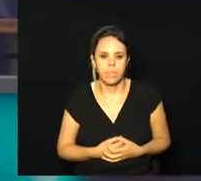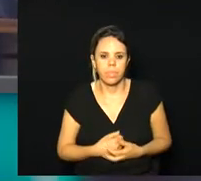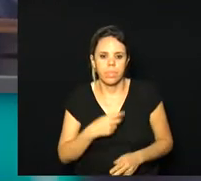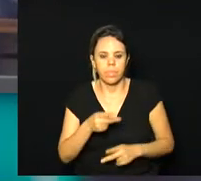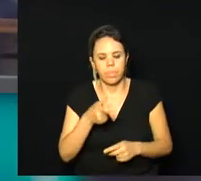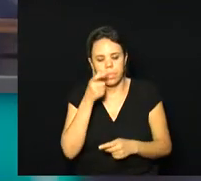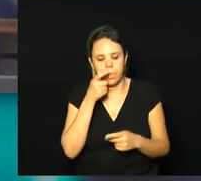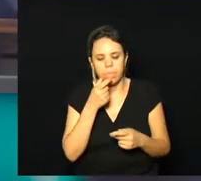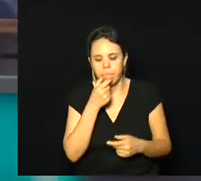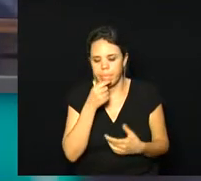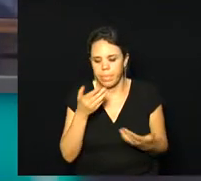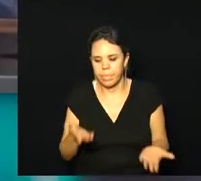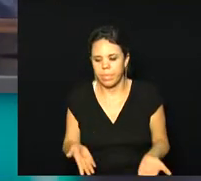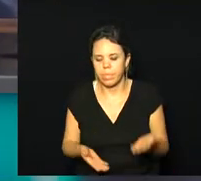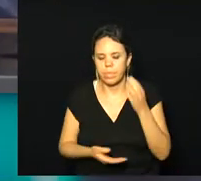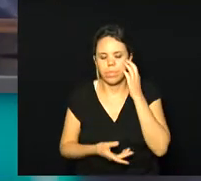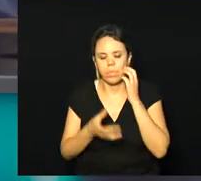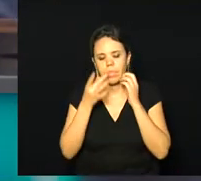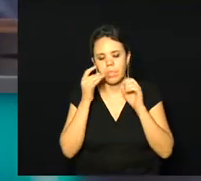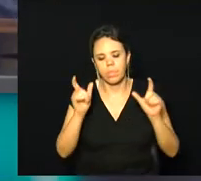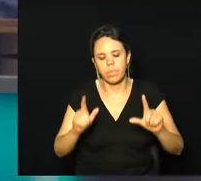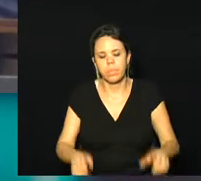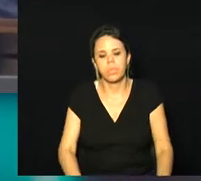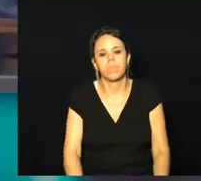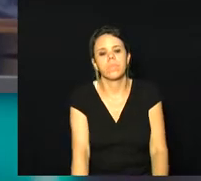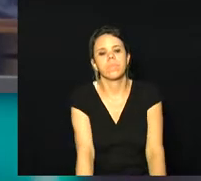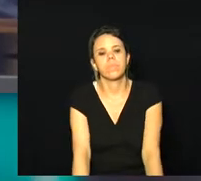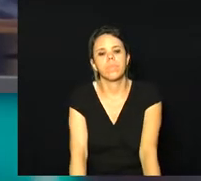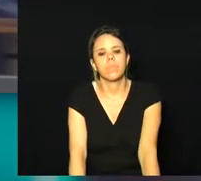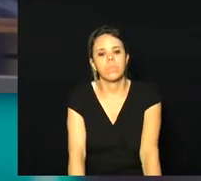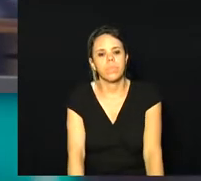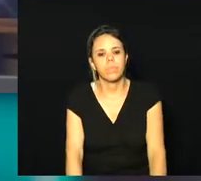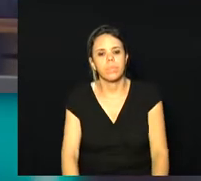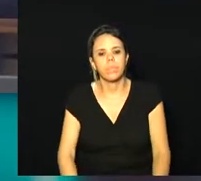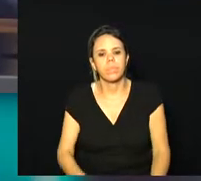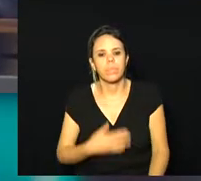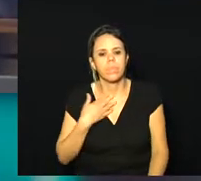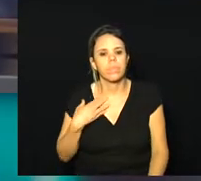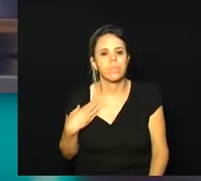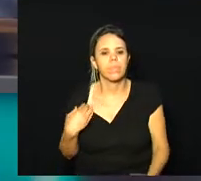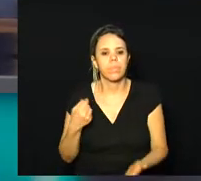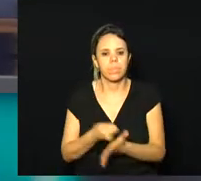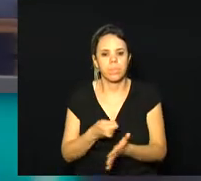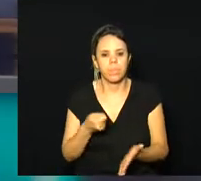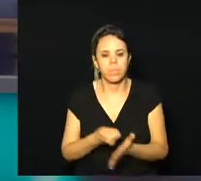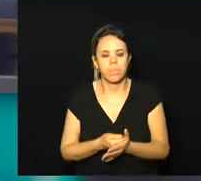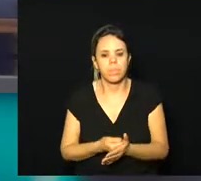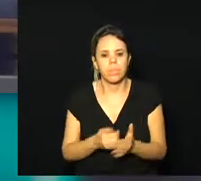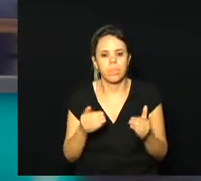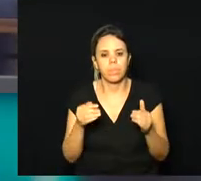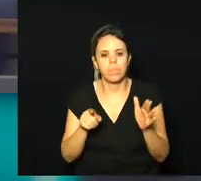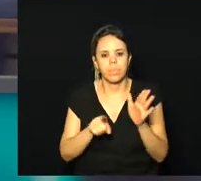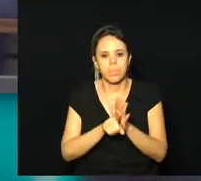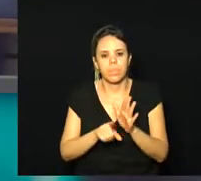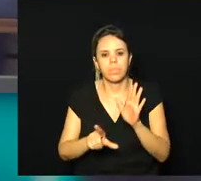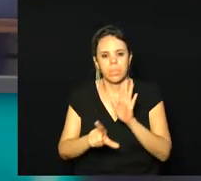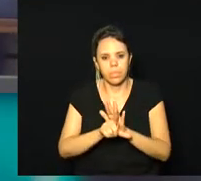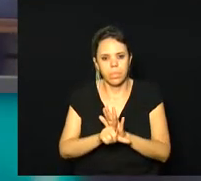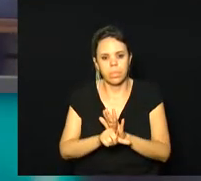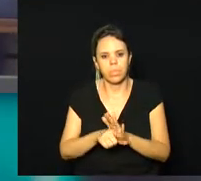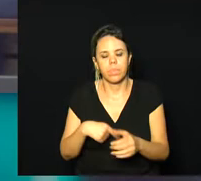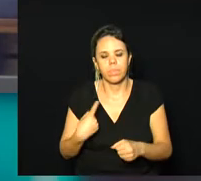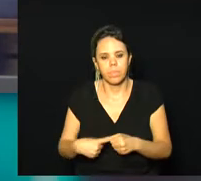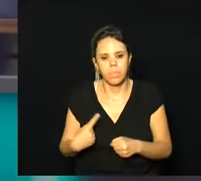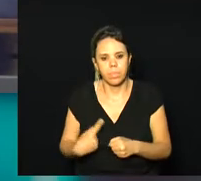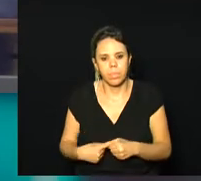nos acompanham aqui presente e pela TV, ela exige, de acordo com a nossa lei municipal,